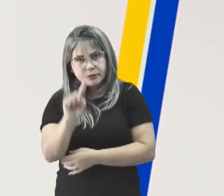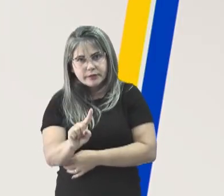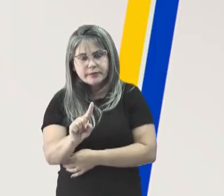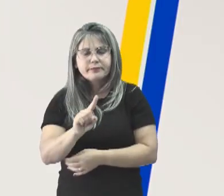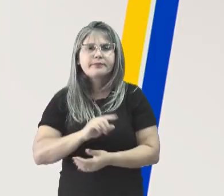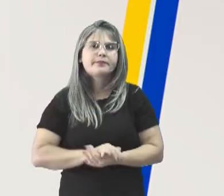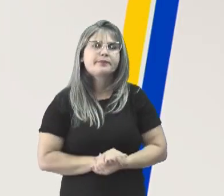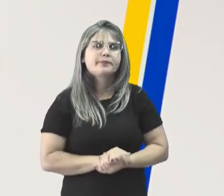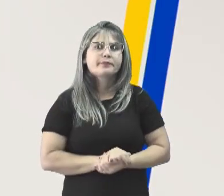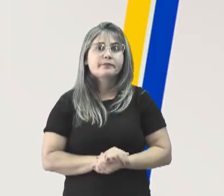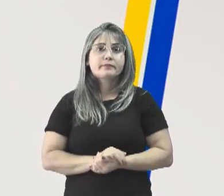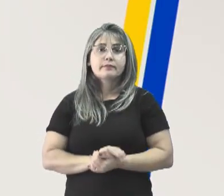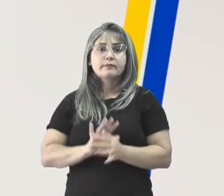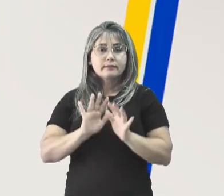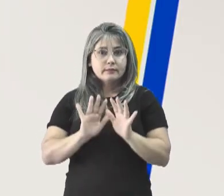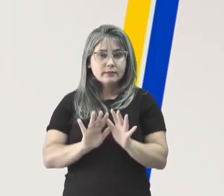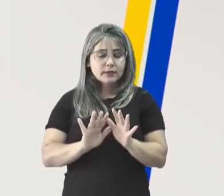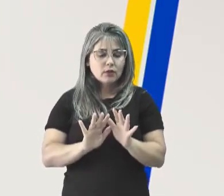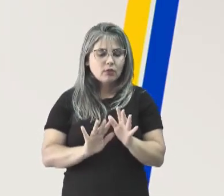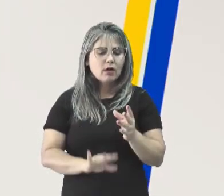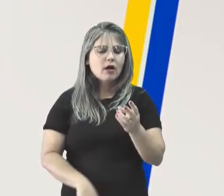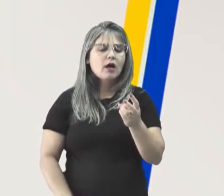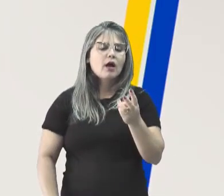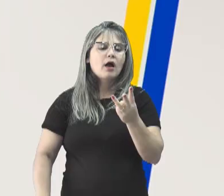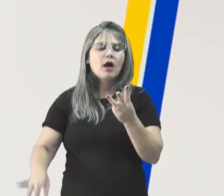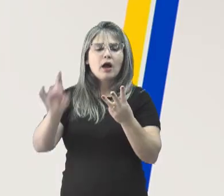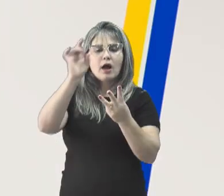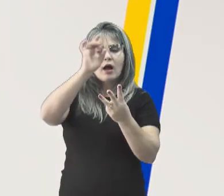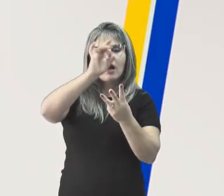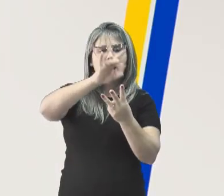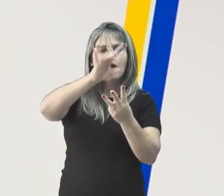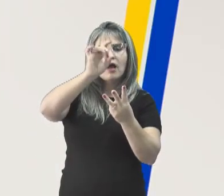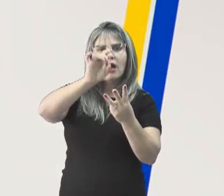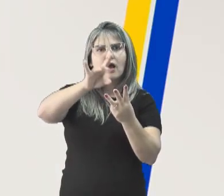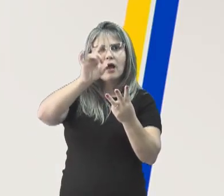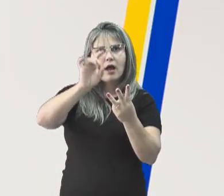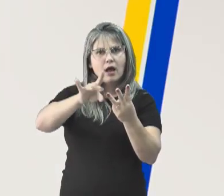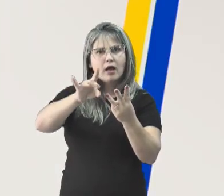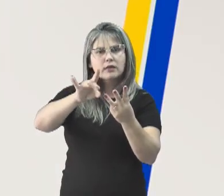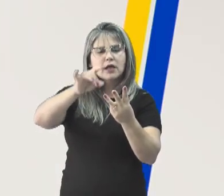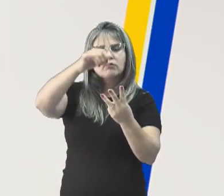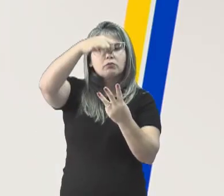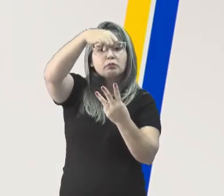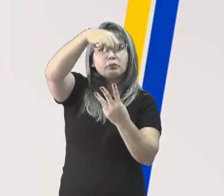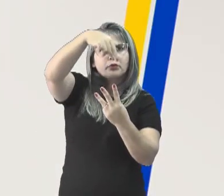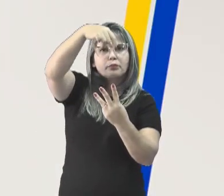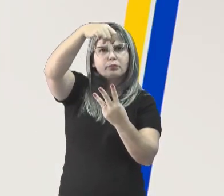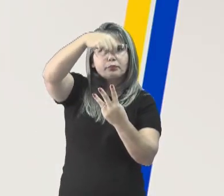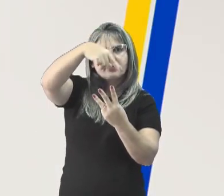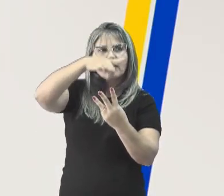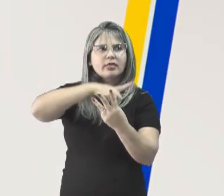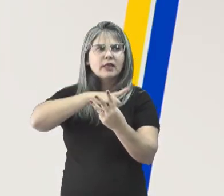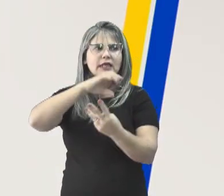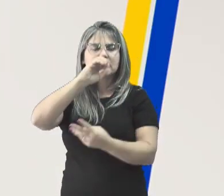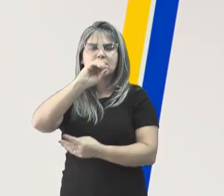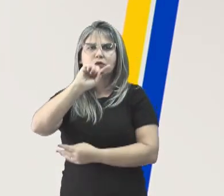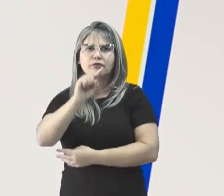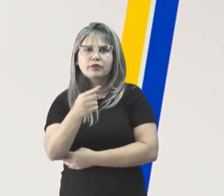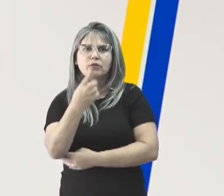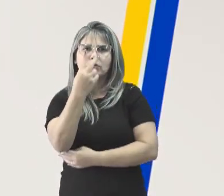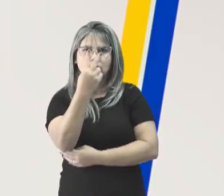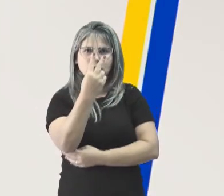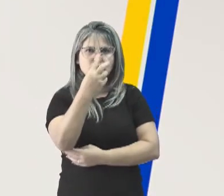que cada gota tem aproximadamente 0,2 mililitro. Então, eu tenho que